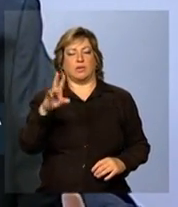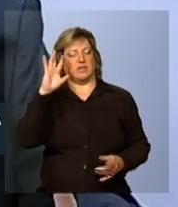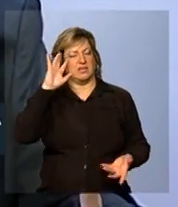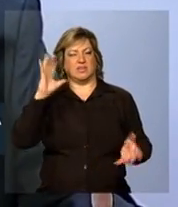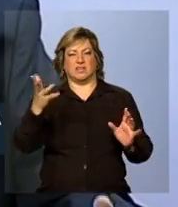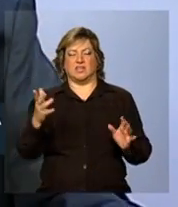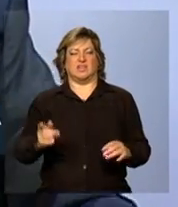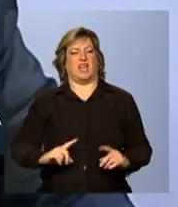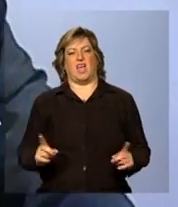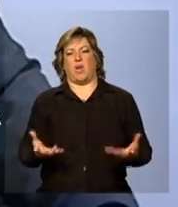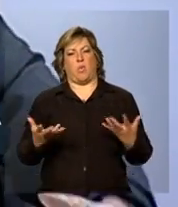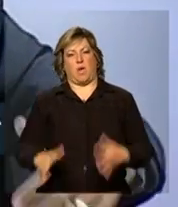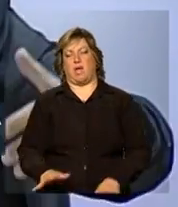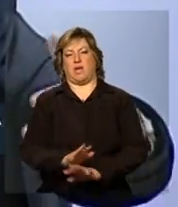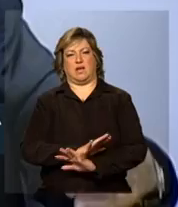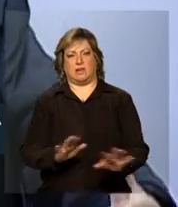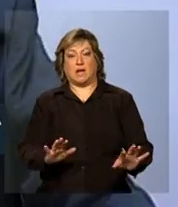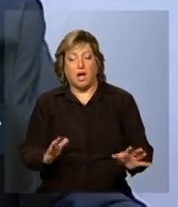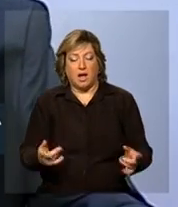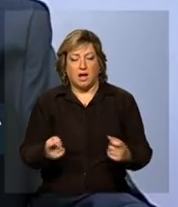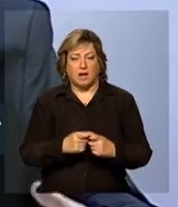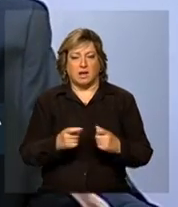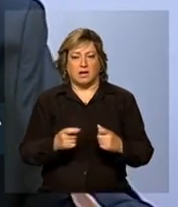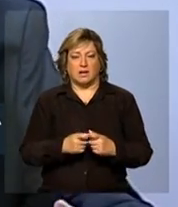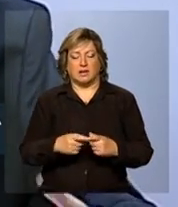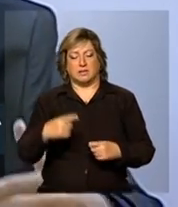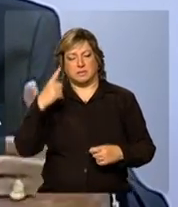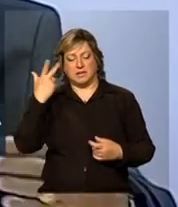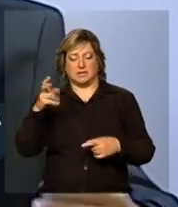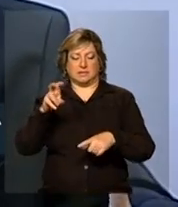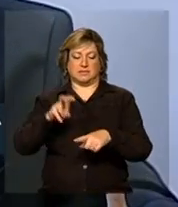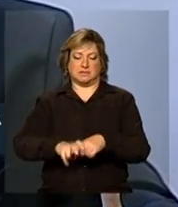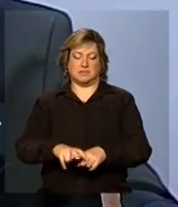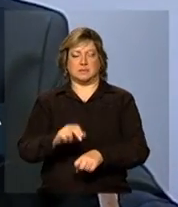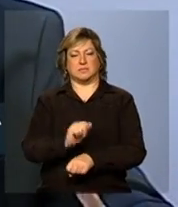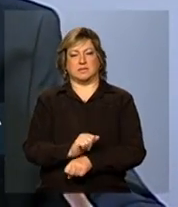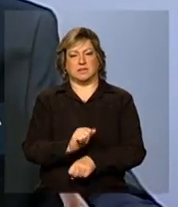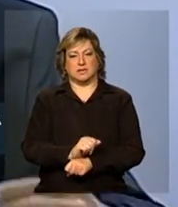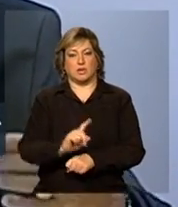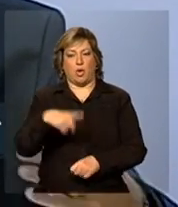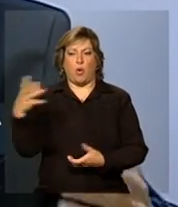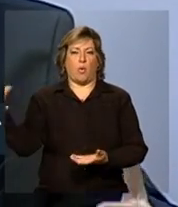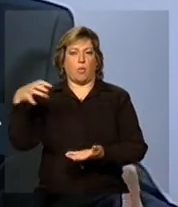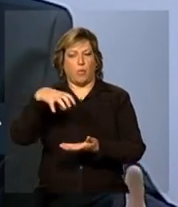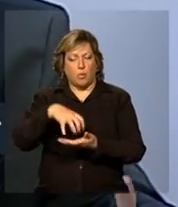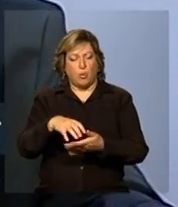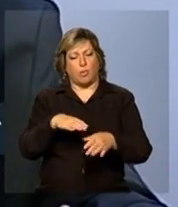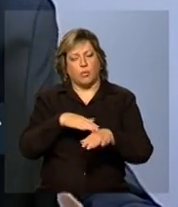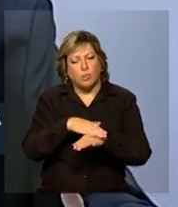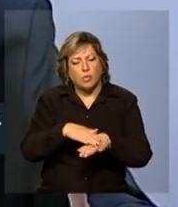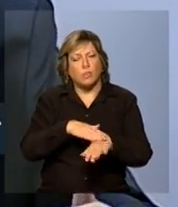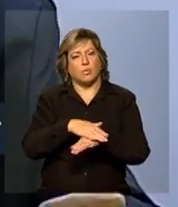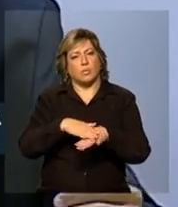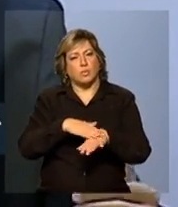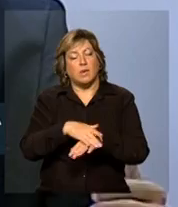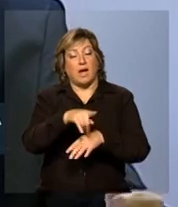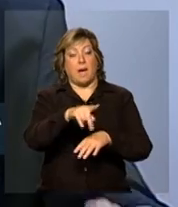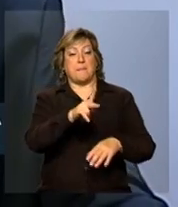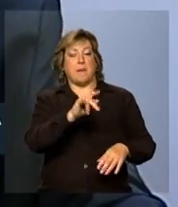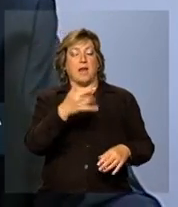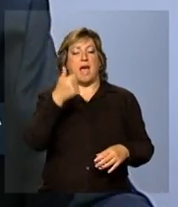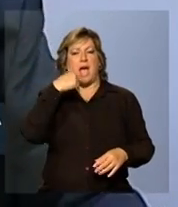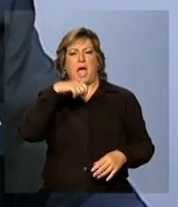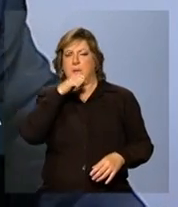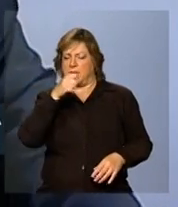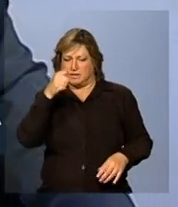Disse que não queria. Aí meu médico disse que ele sentou, esperou de novo, a equipe chegou, abordou. E aí a mãe